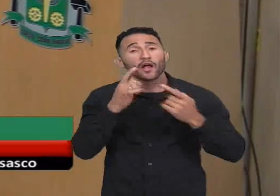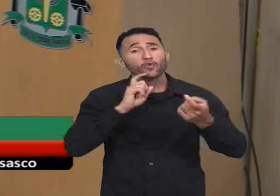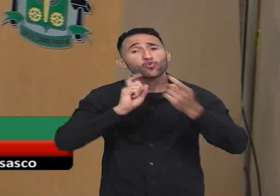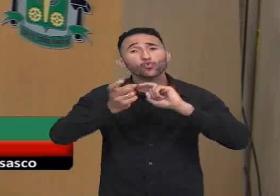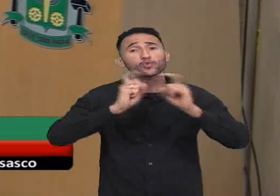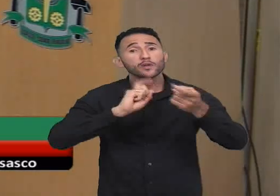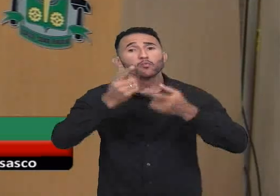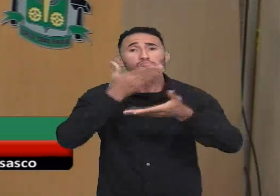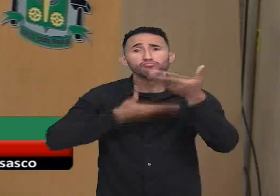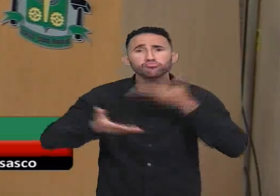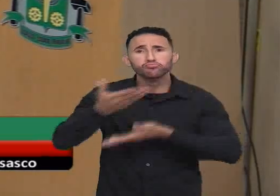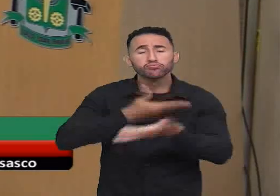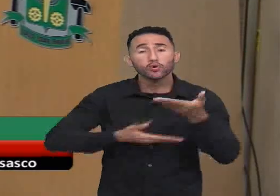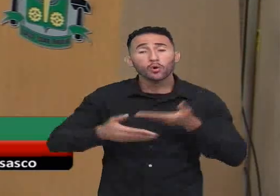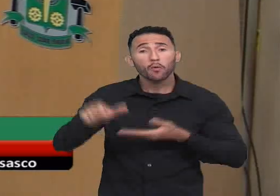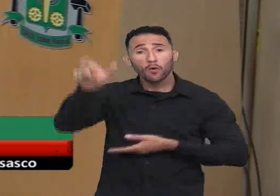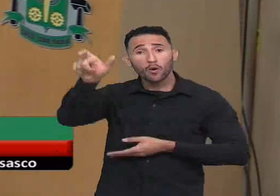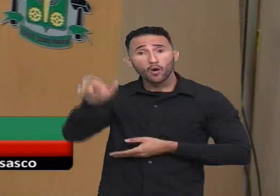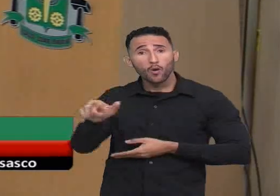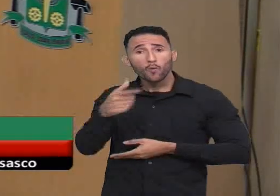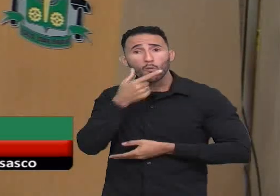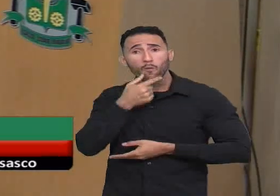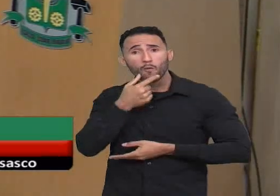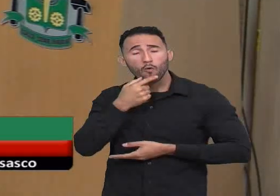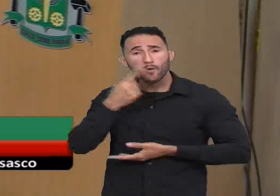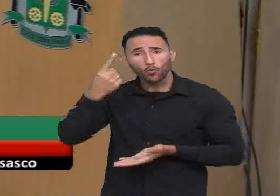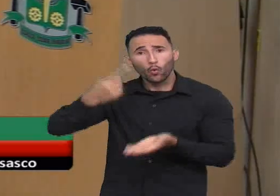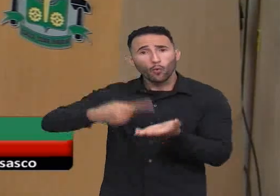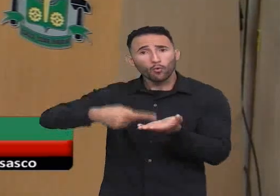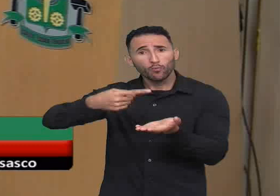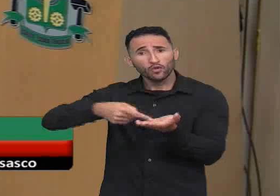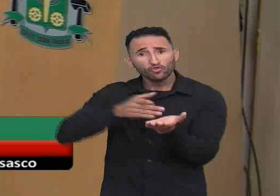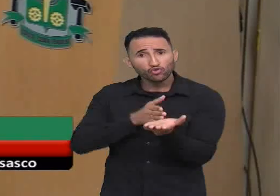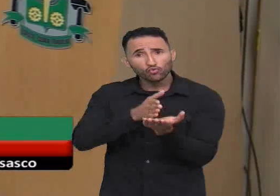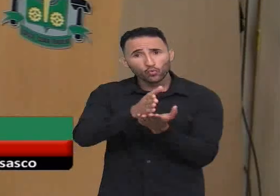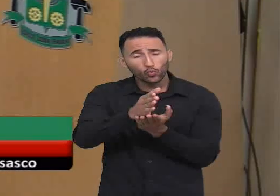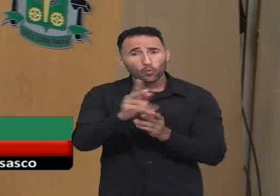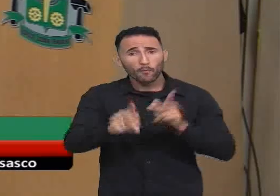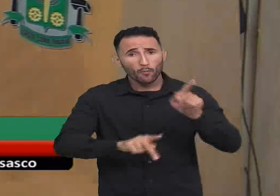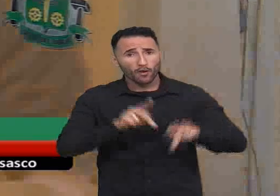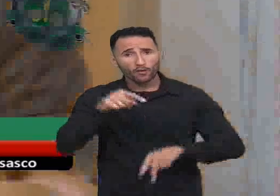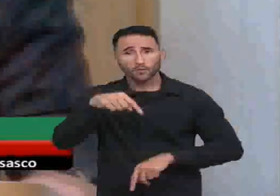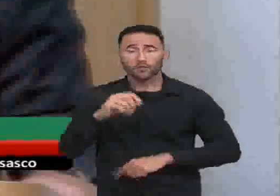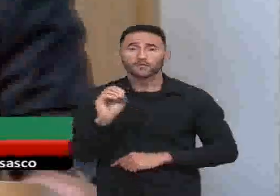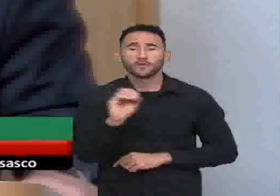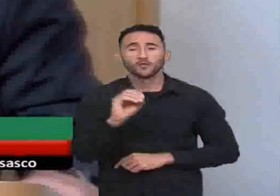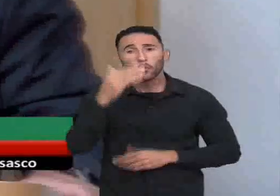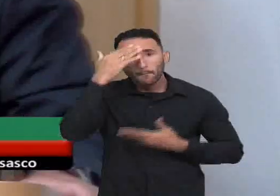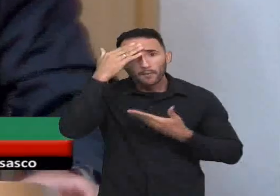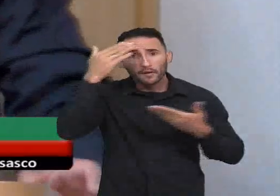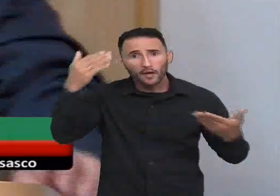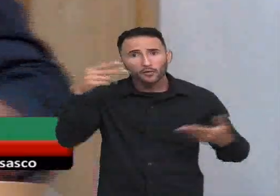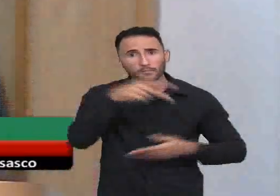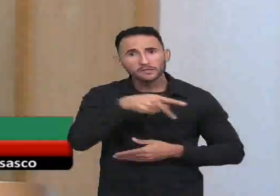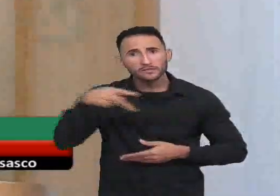a importância de um homem comprometido com o nosso povo. Muito obrigado, presidente. Foram essas minhas